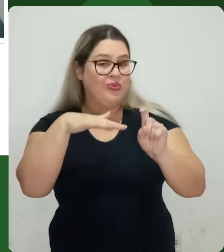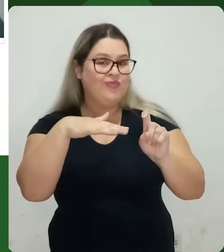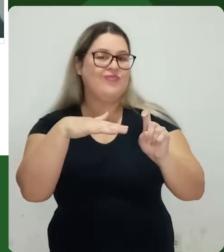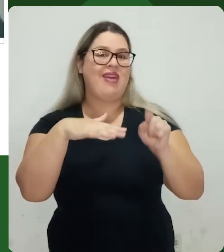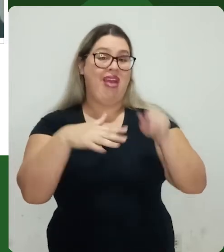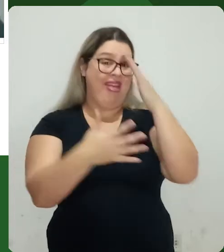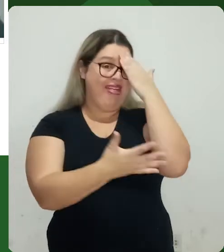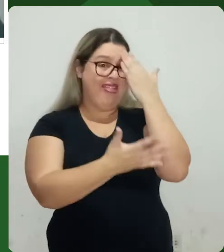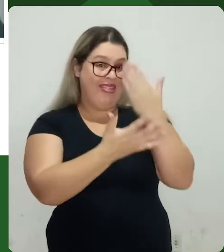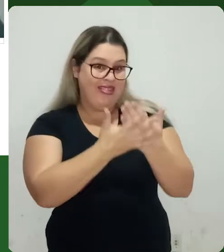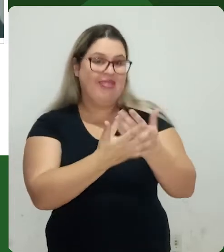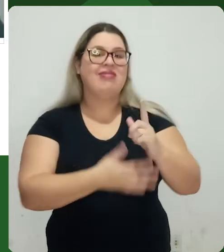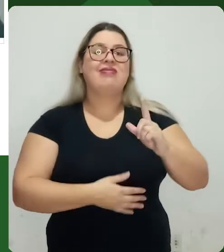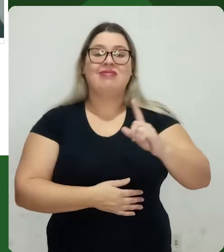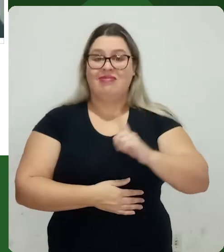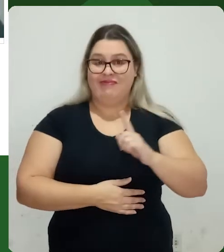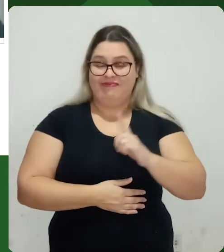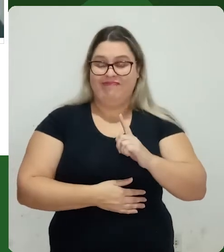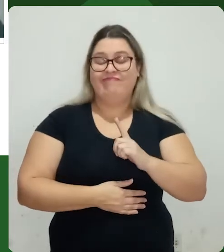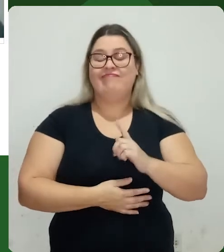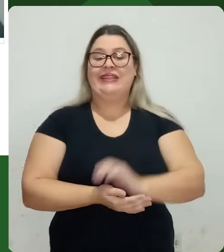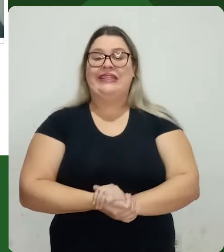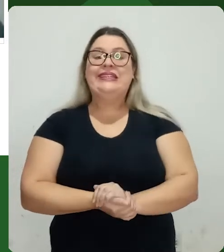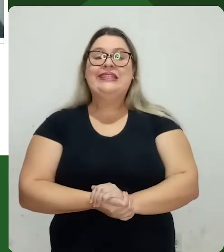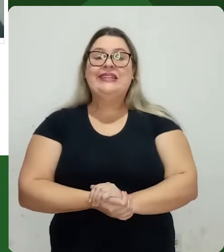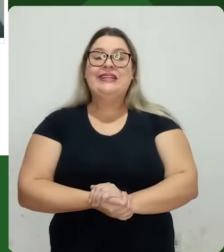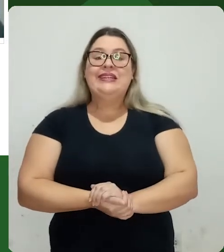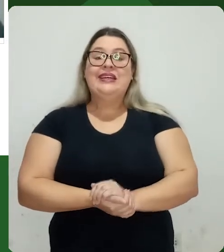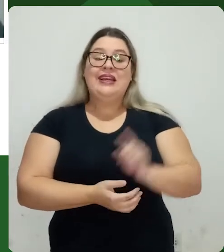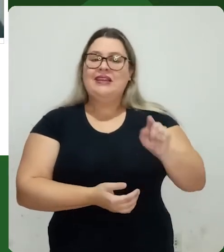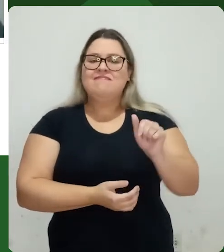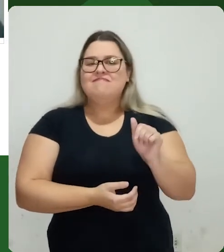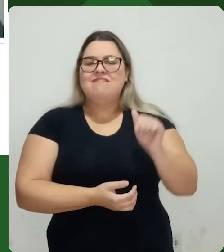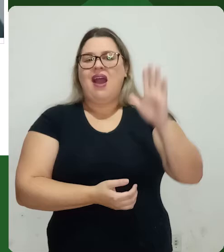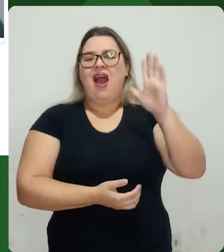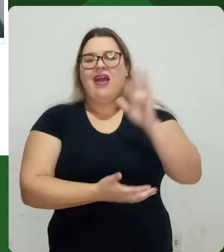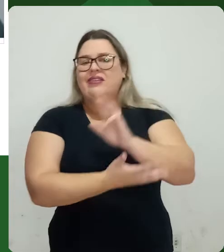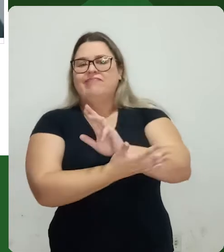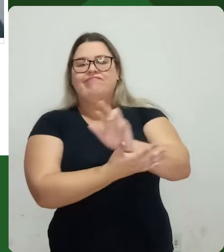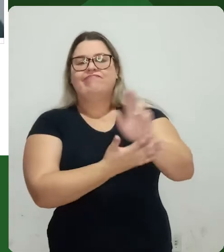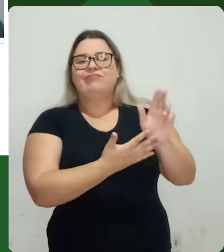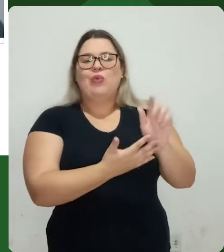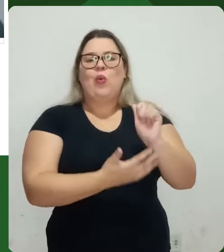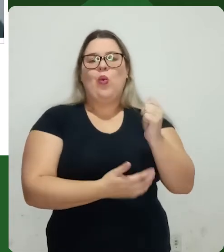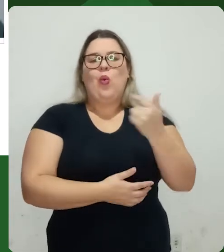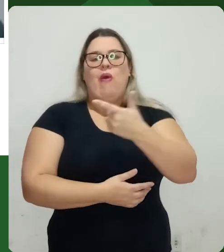que são basicamente as suas crenças, tá? E que vão para além